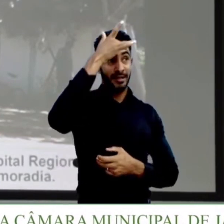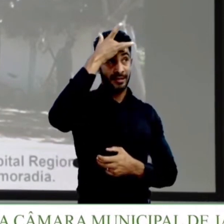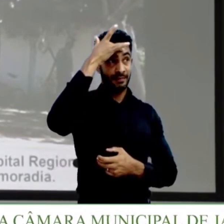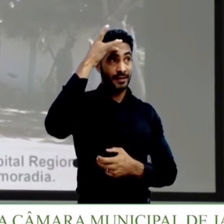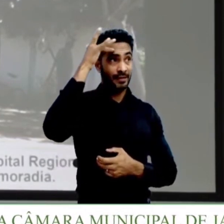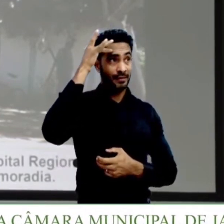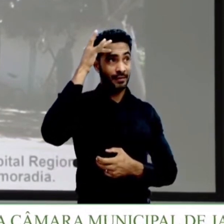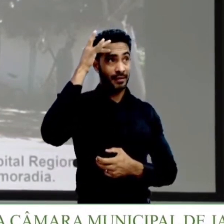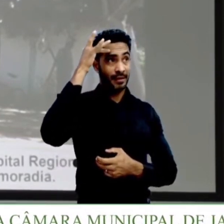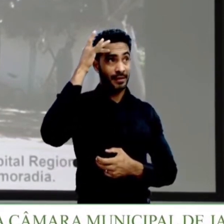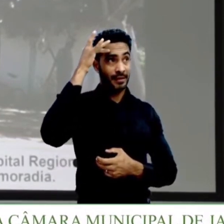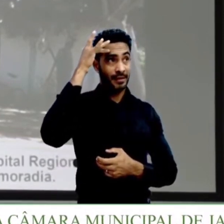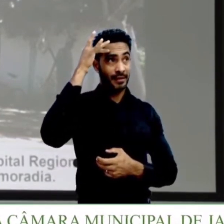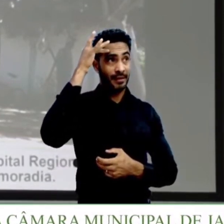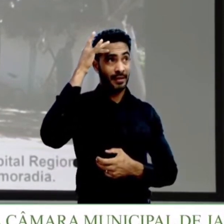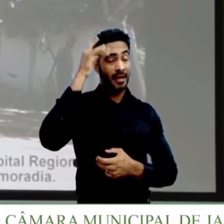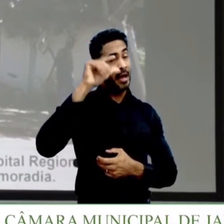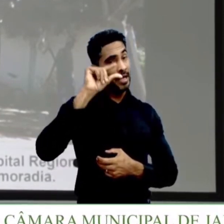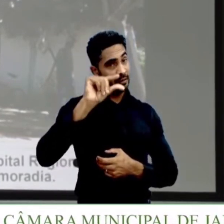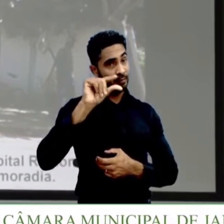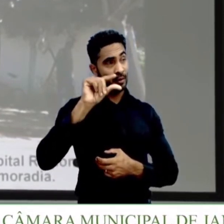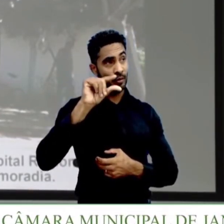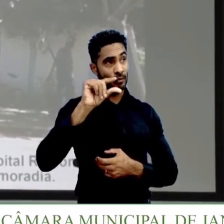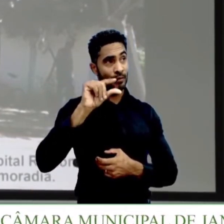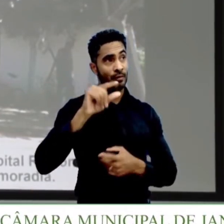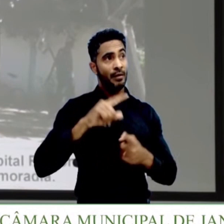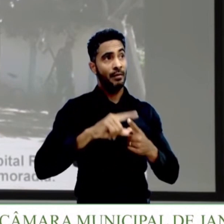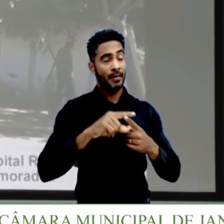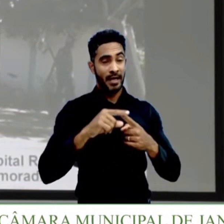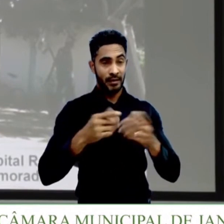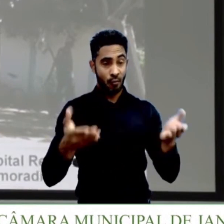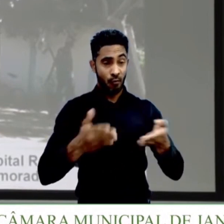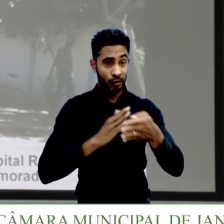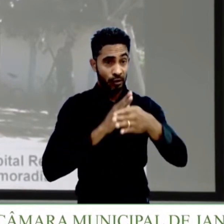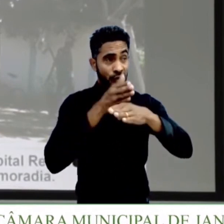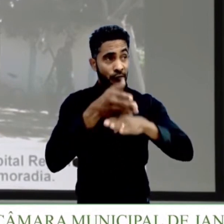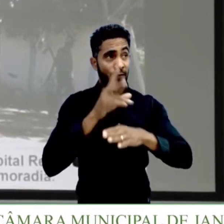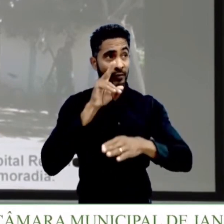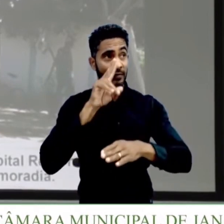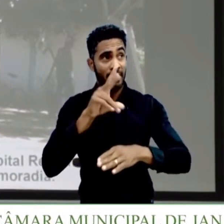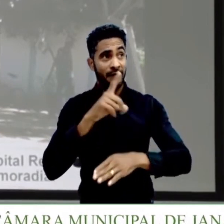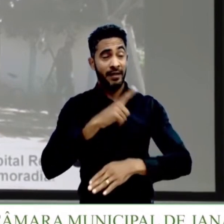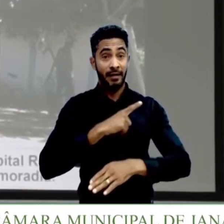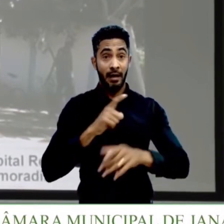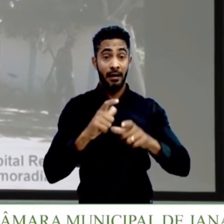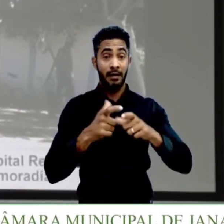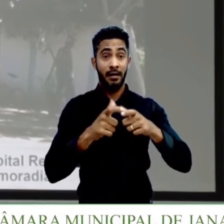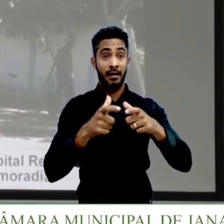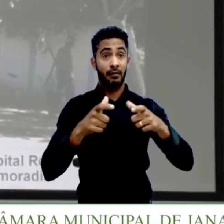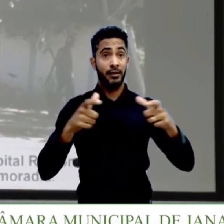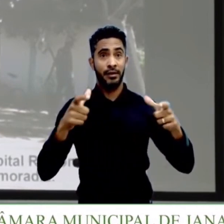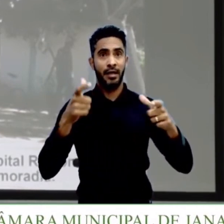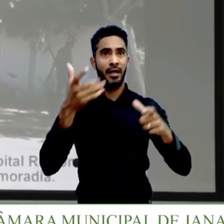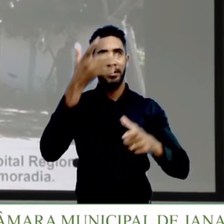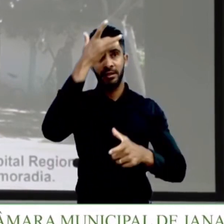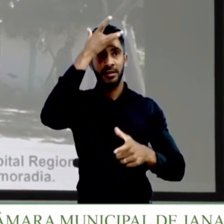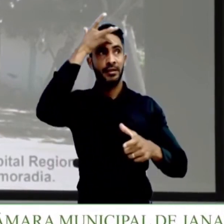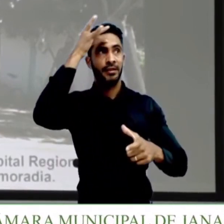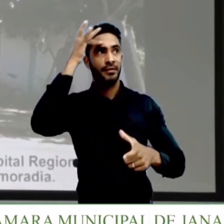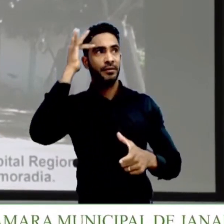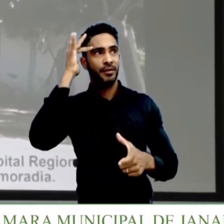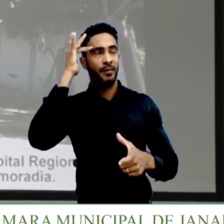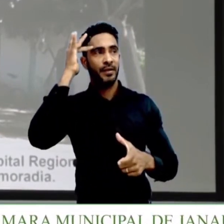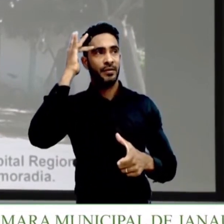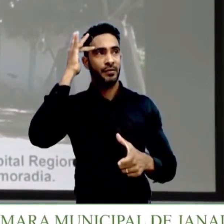ali, a princípio eram poucas, mas se a gente for lá hoje, a gente vai ver que só vai crescendo o número de pessoas